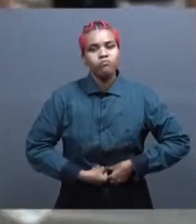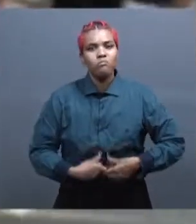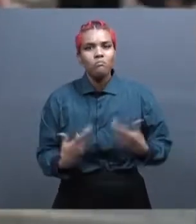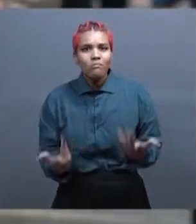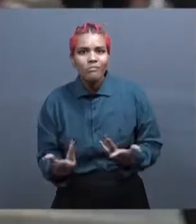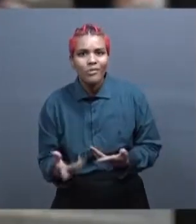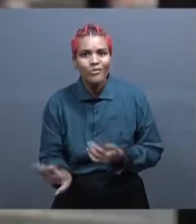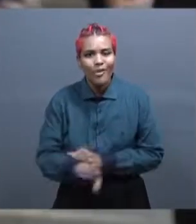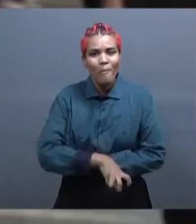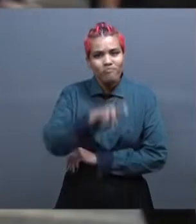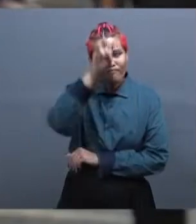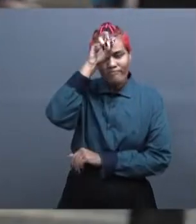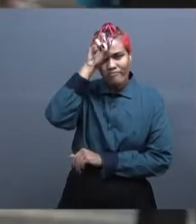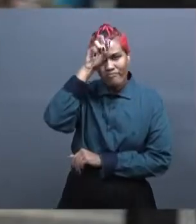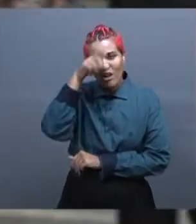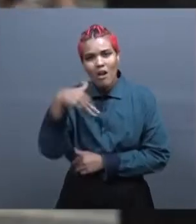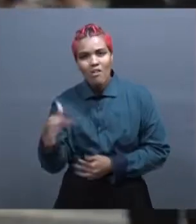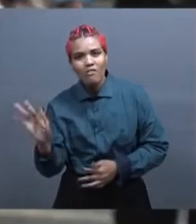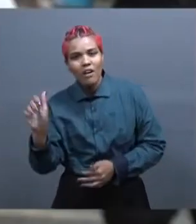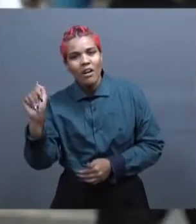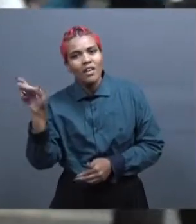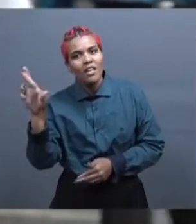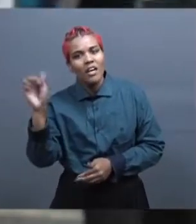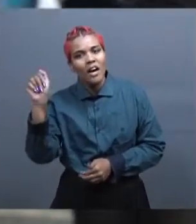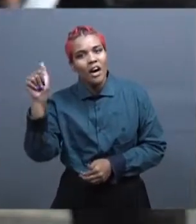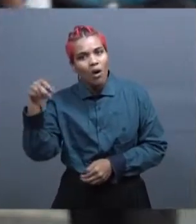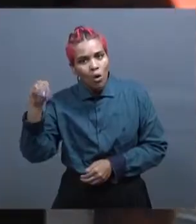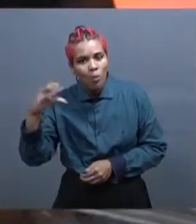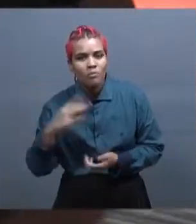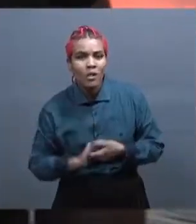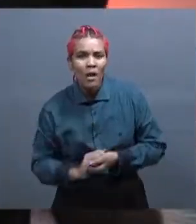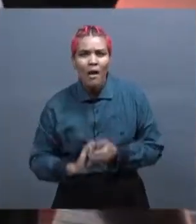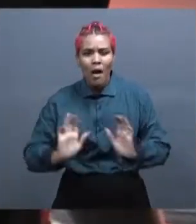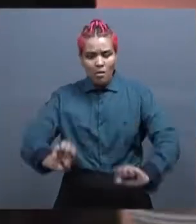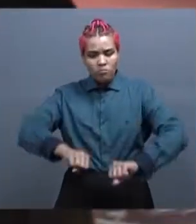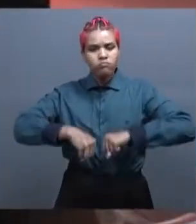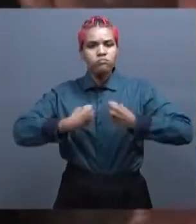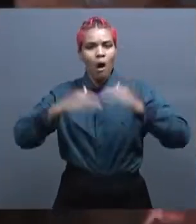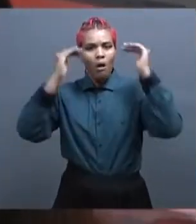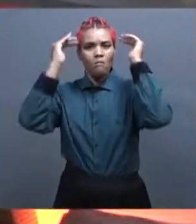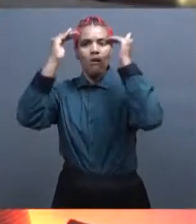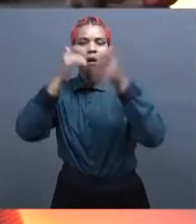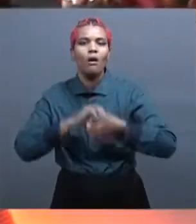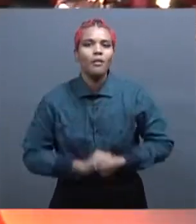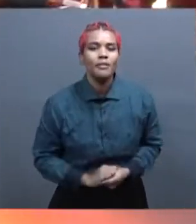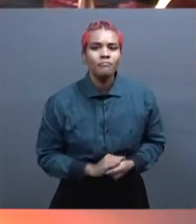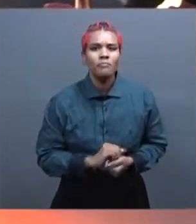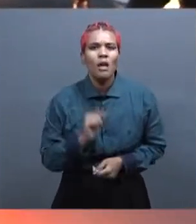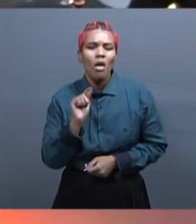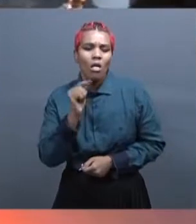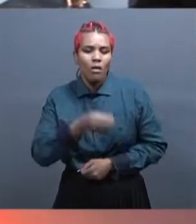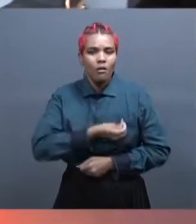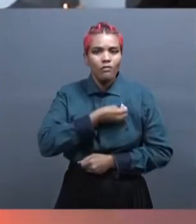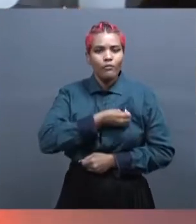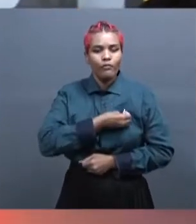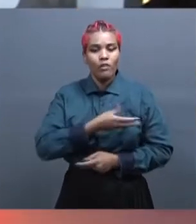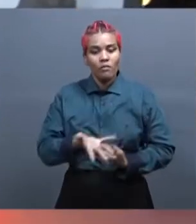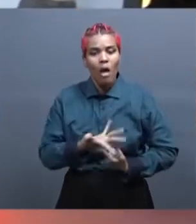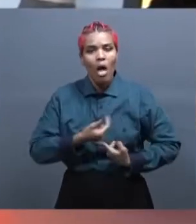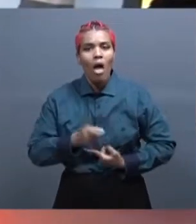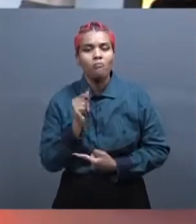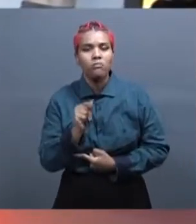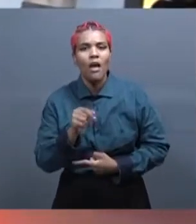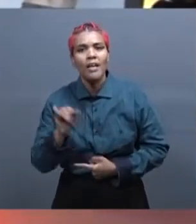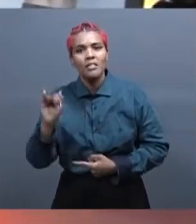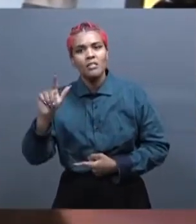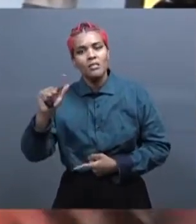exemplo isso era um sinal de posição de poder quem vive da arte é a izabella há sete anos ela